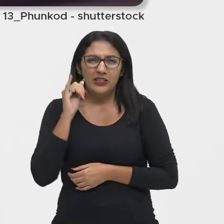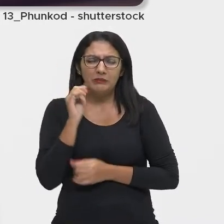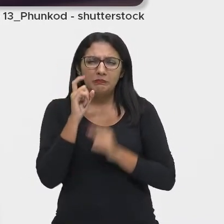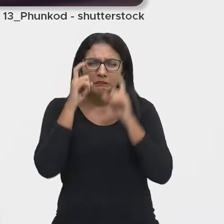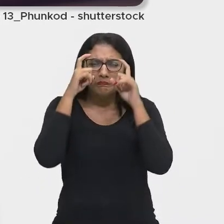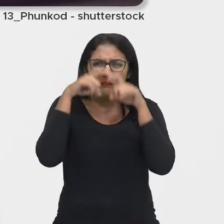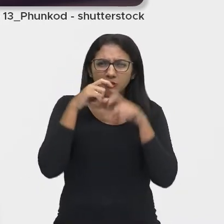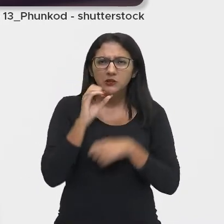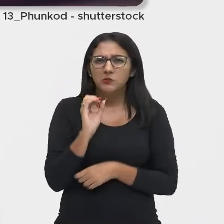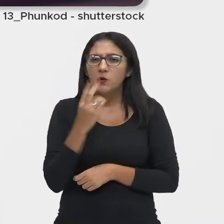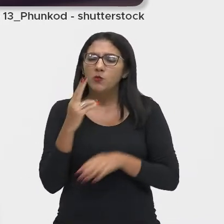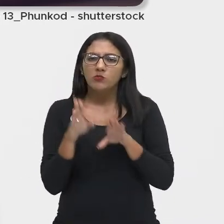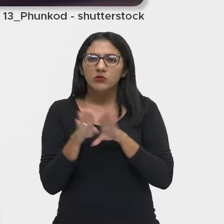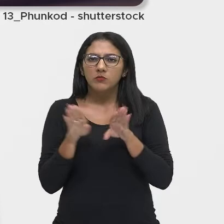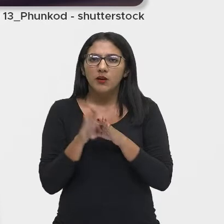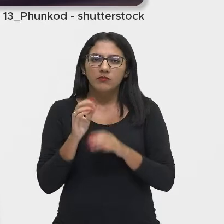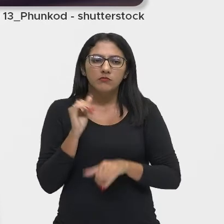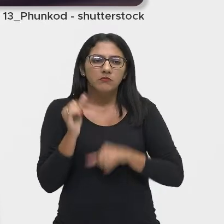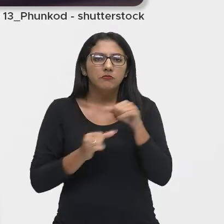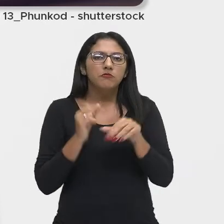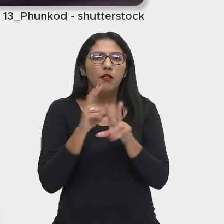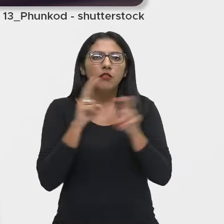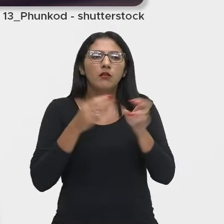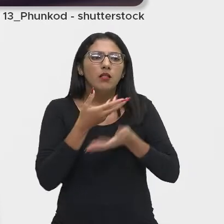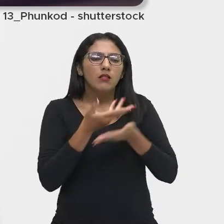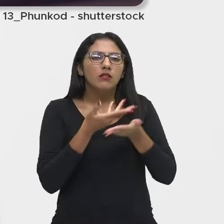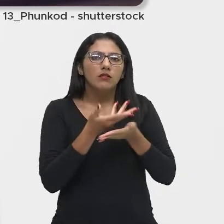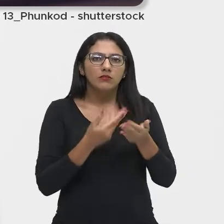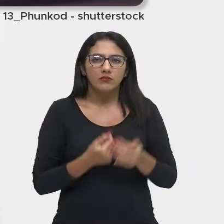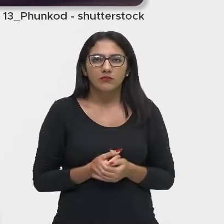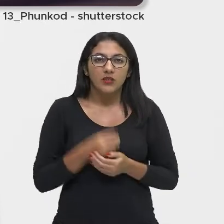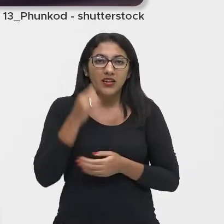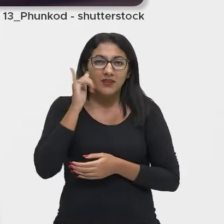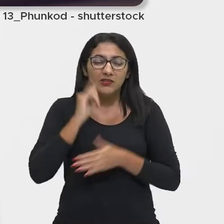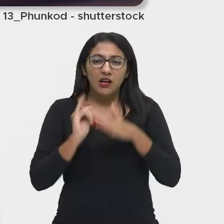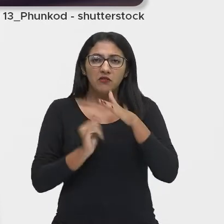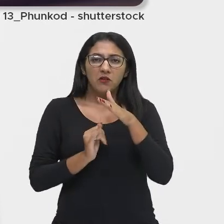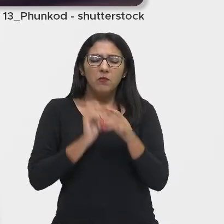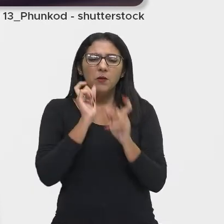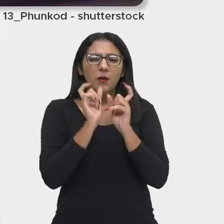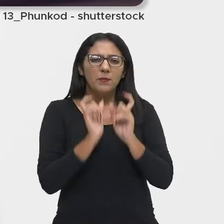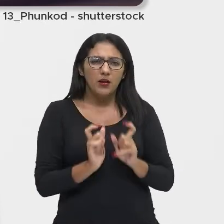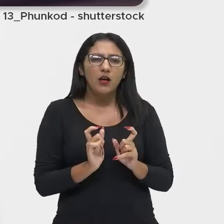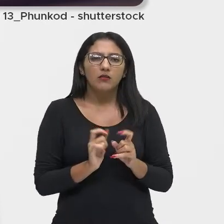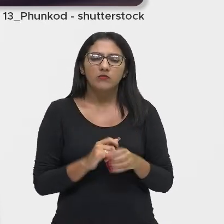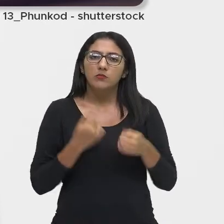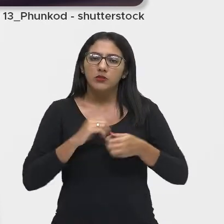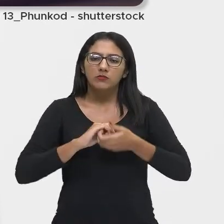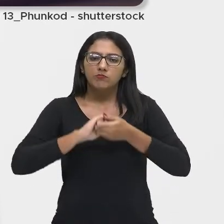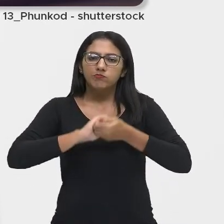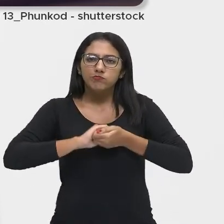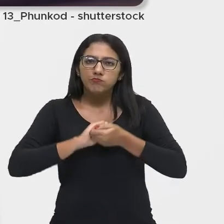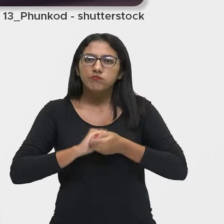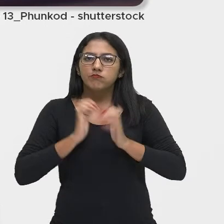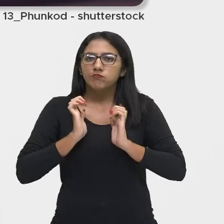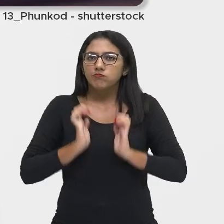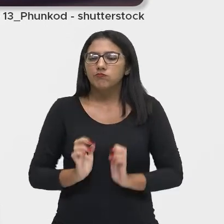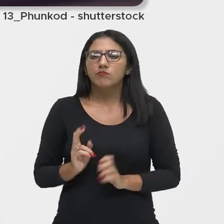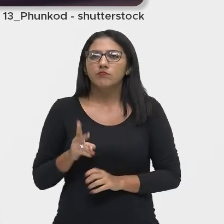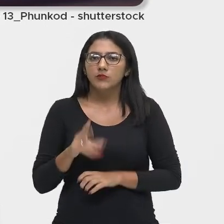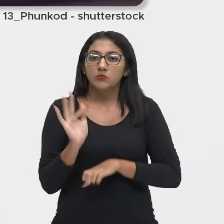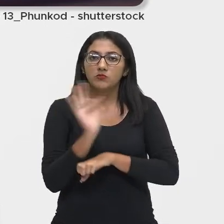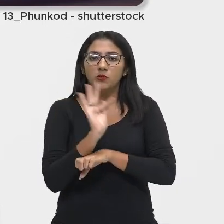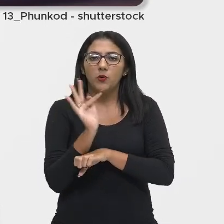de assunto repentinamente durante uma conversa. Não utilize gírias e abreviações. Seja cordial e formal. E,